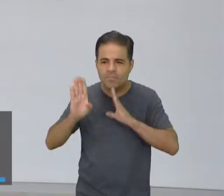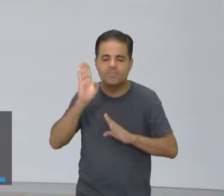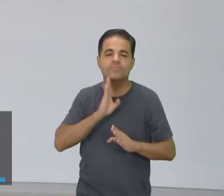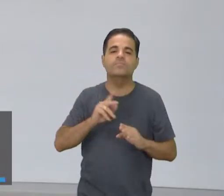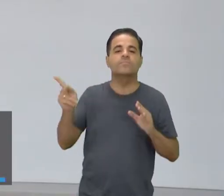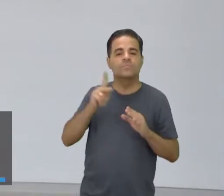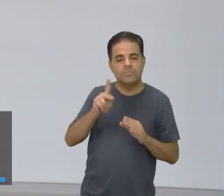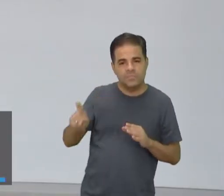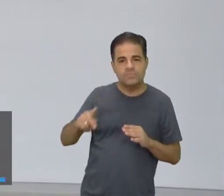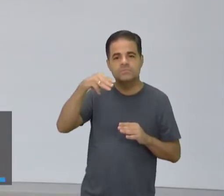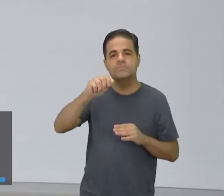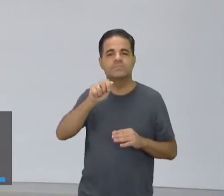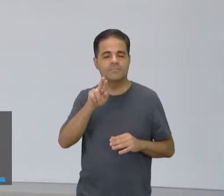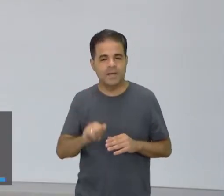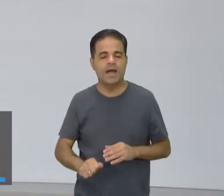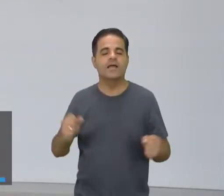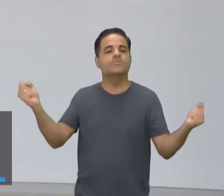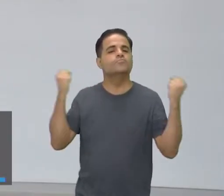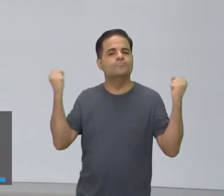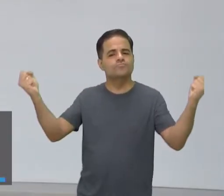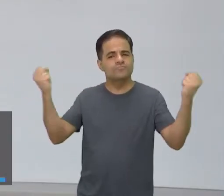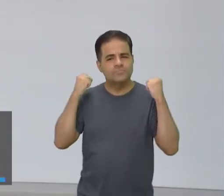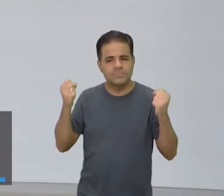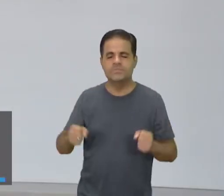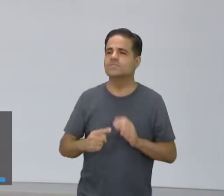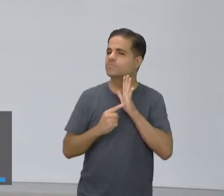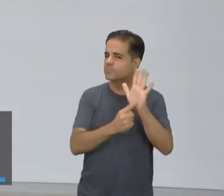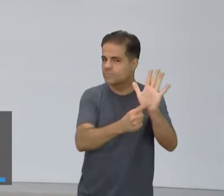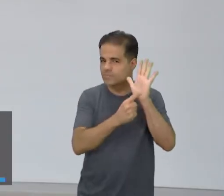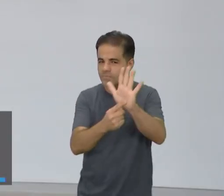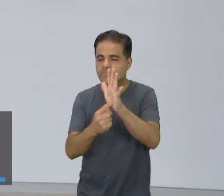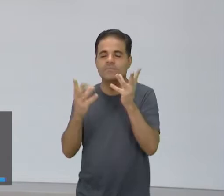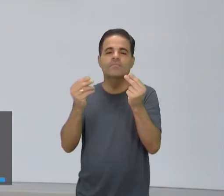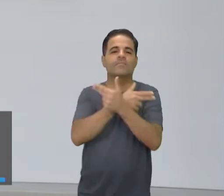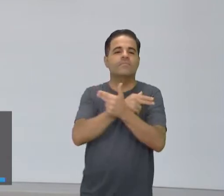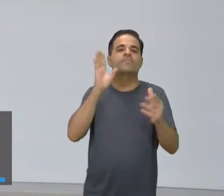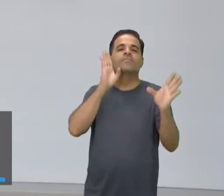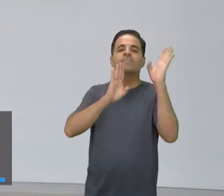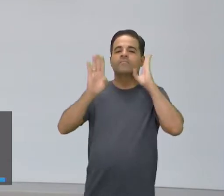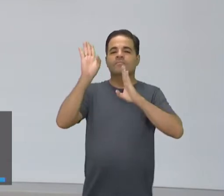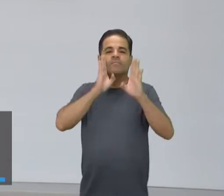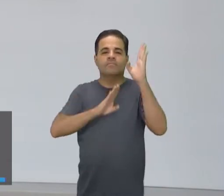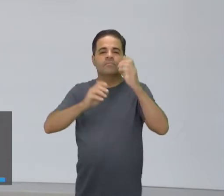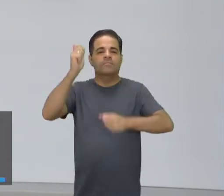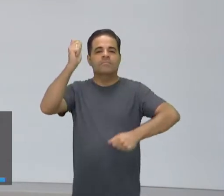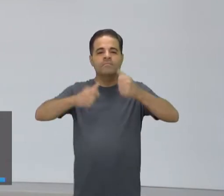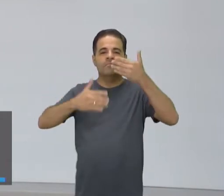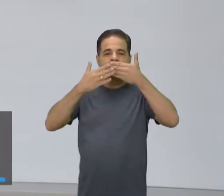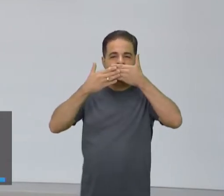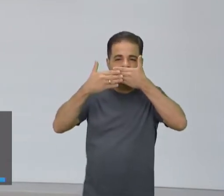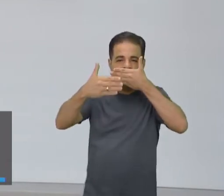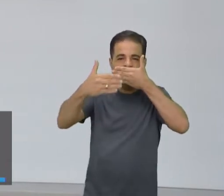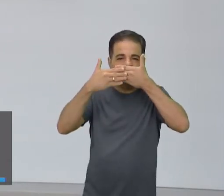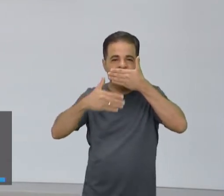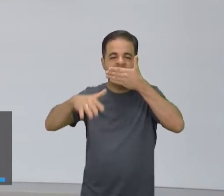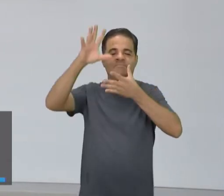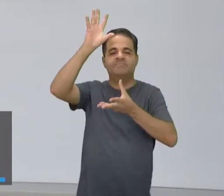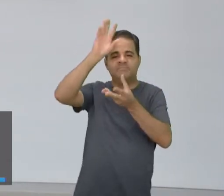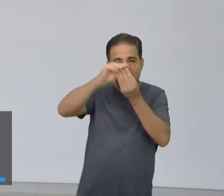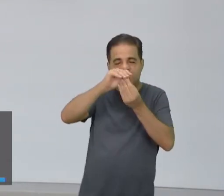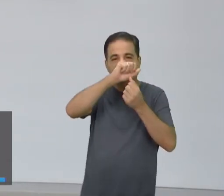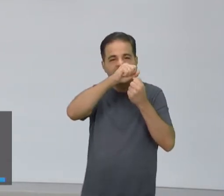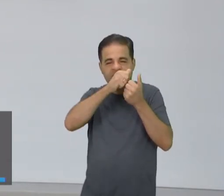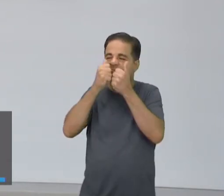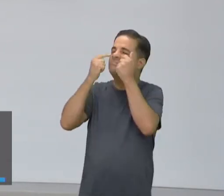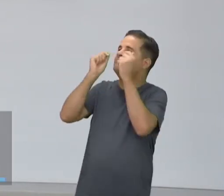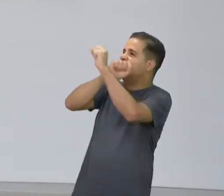a professora Mara de Educação Física, que pontuou muitas coisas legais também. Então agora a gente vai fazer um pequeno release de tudo que a gente viu. De olho